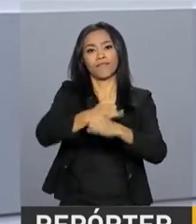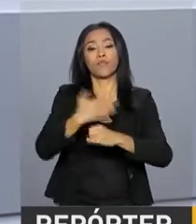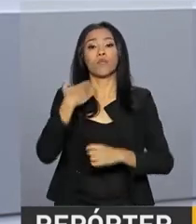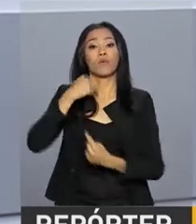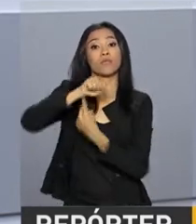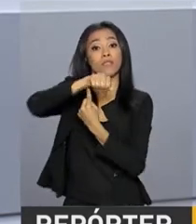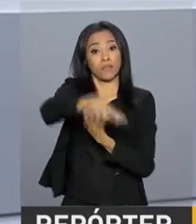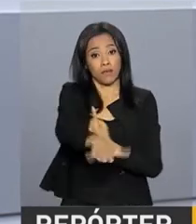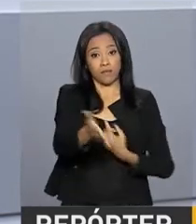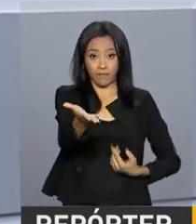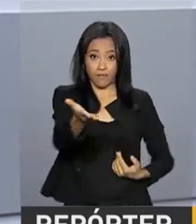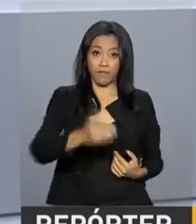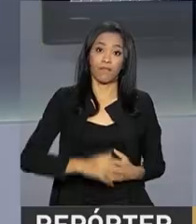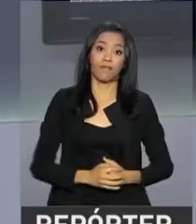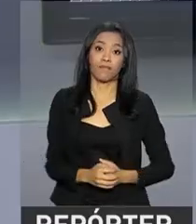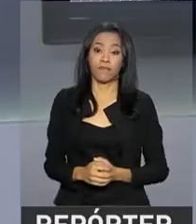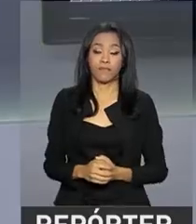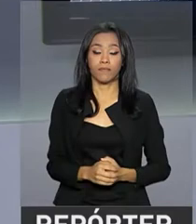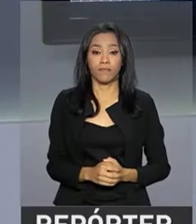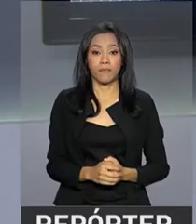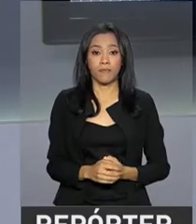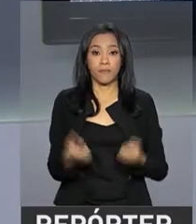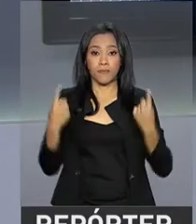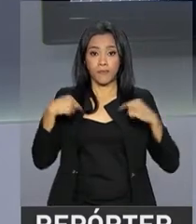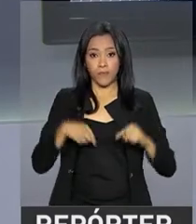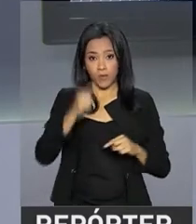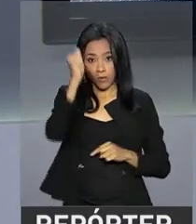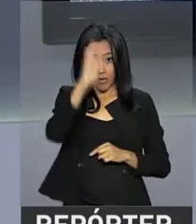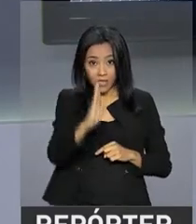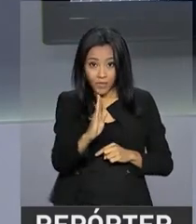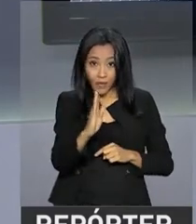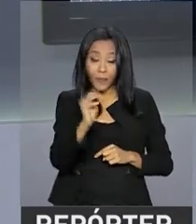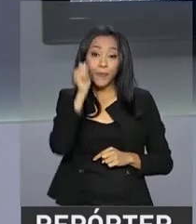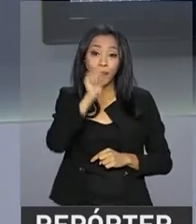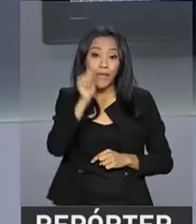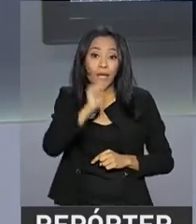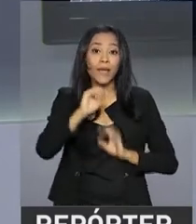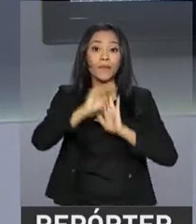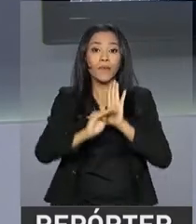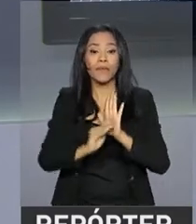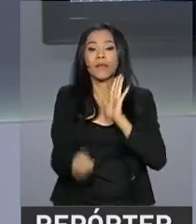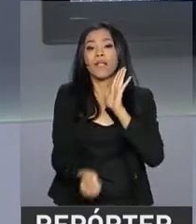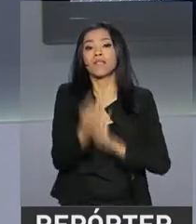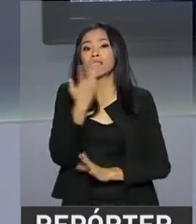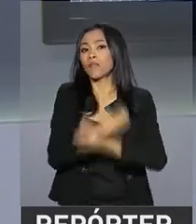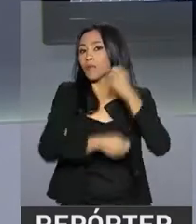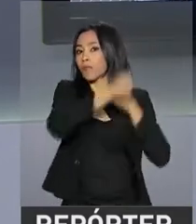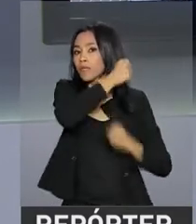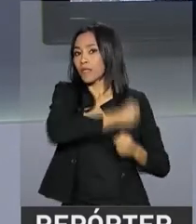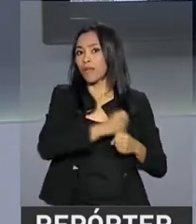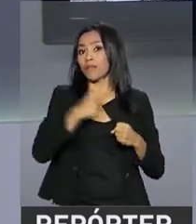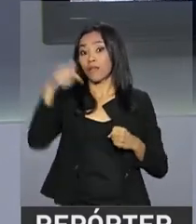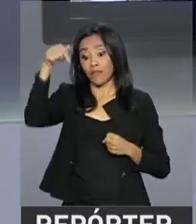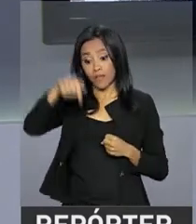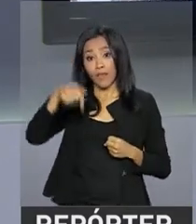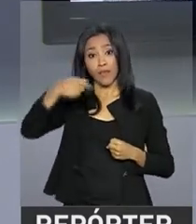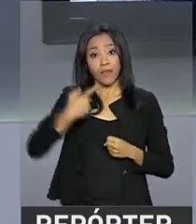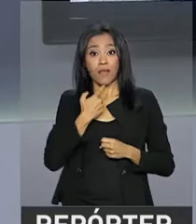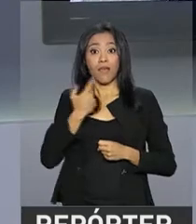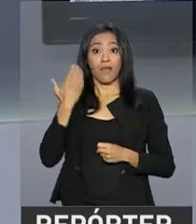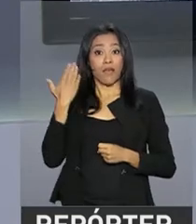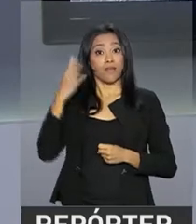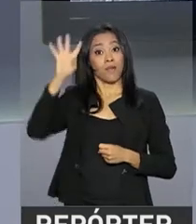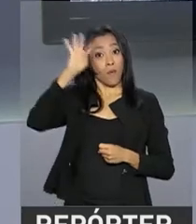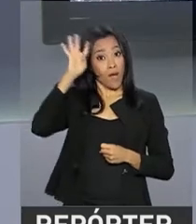banco central na internet o brasil mulher lançado no ano passado recebeu nesta quarta feira as primeiras adesões